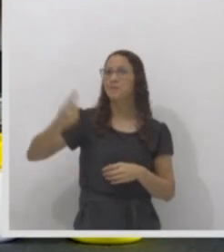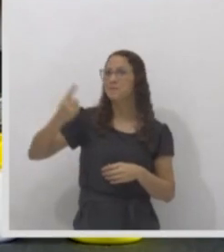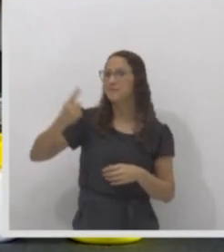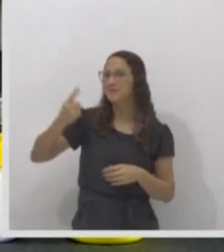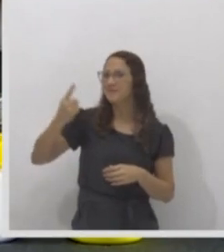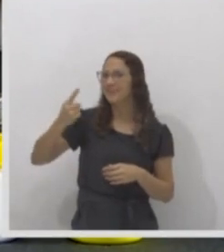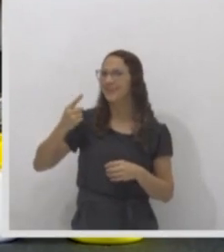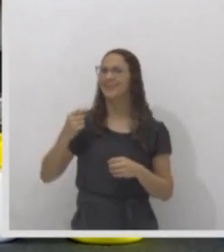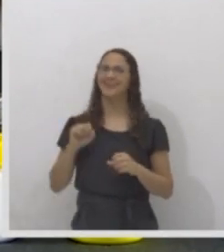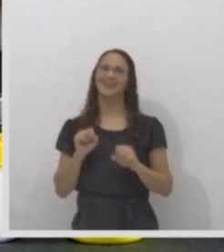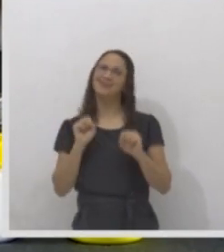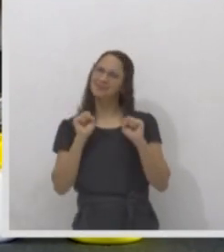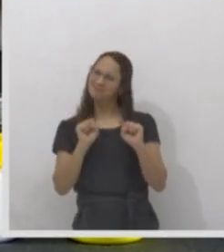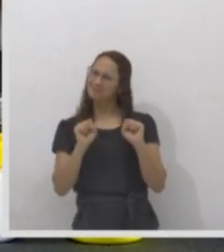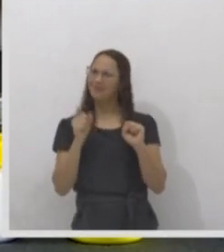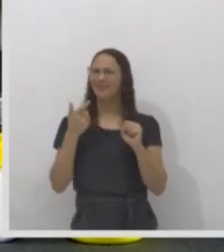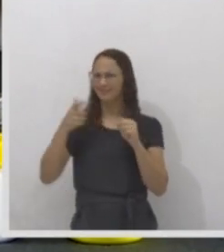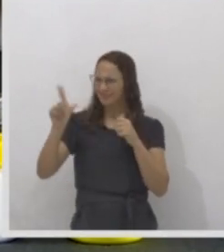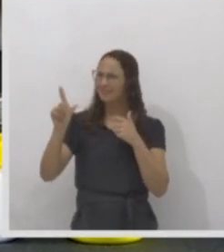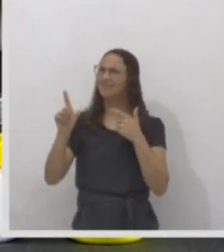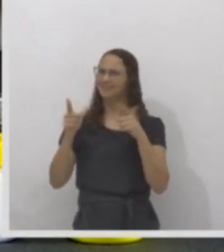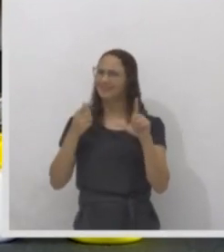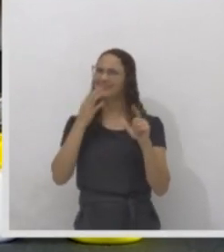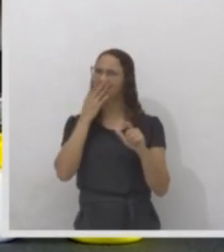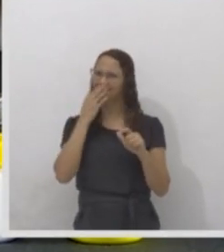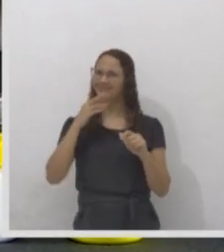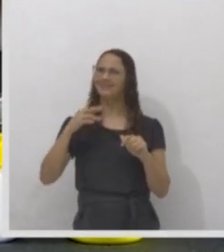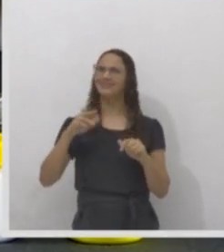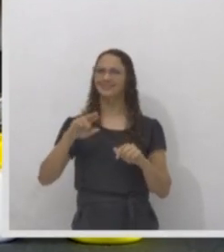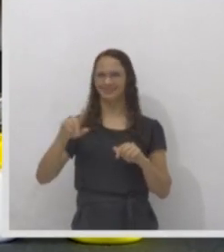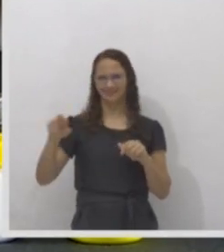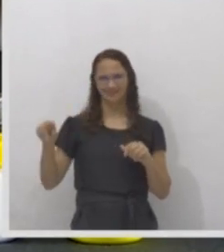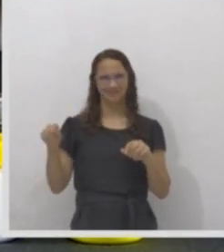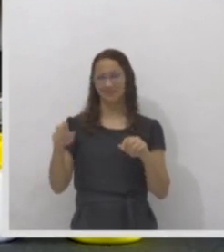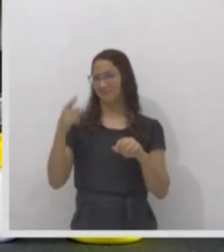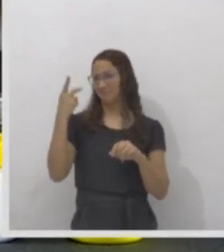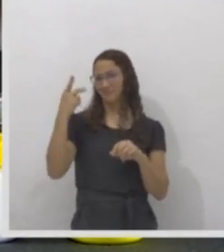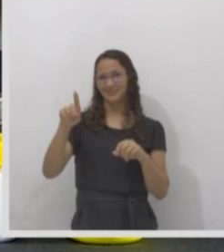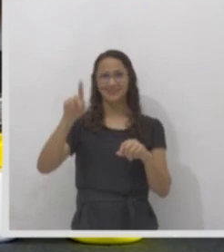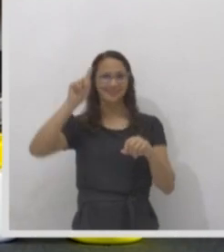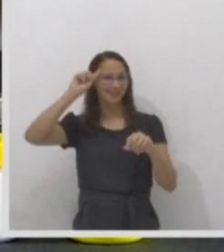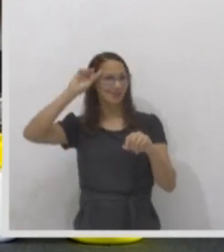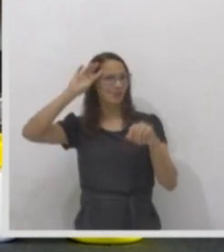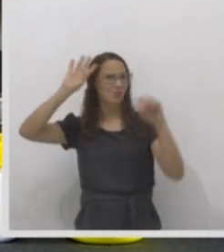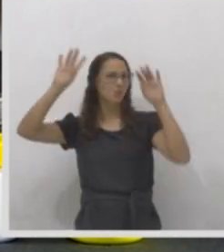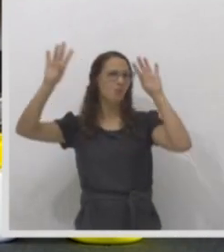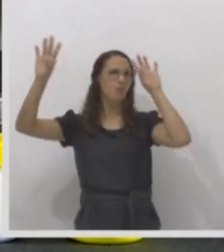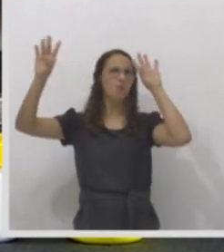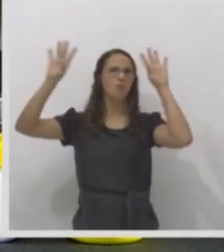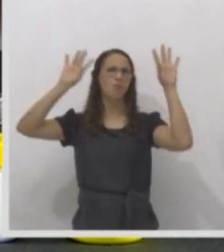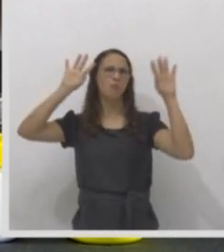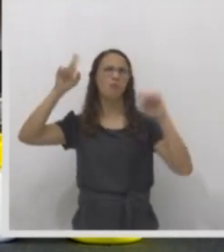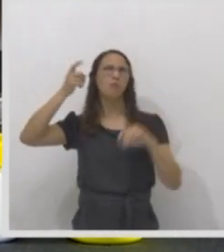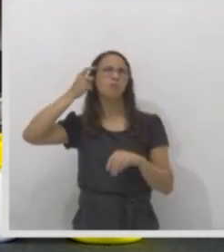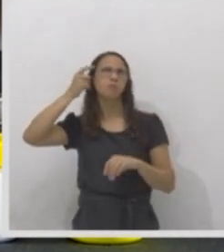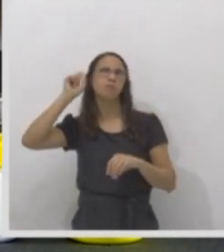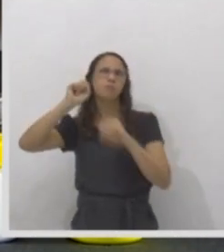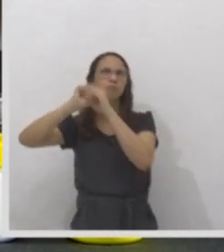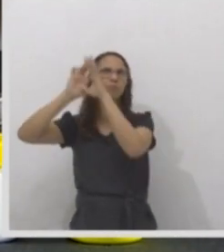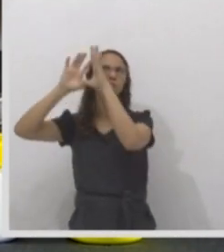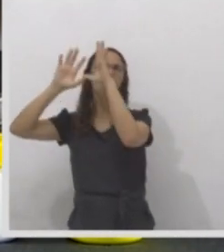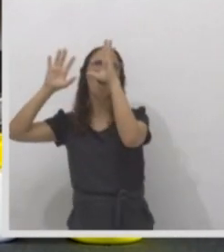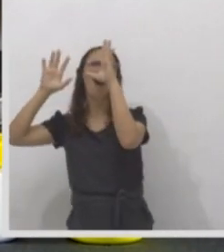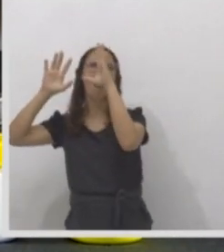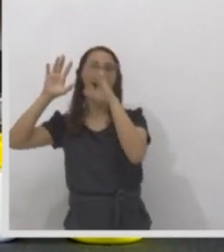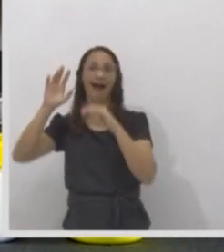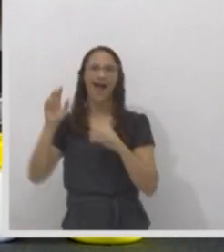eu posso utilizar outras cores também. E aí vai da sua imaginação. Você pode utilizar a cor que